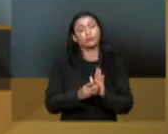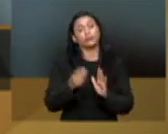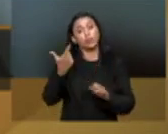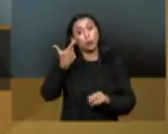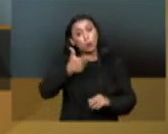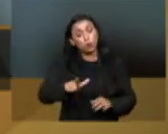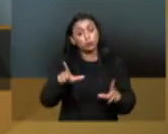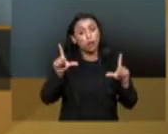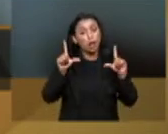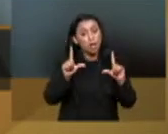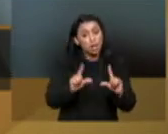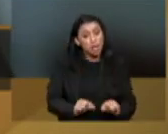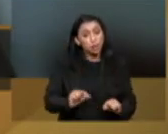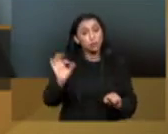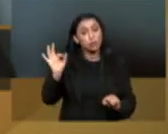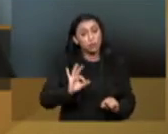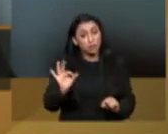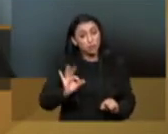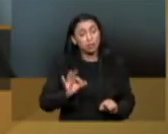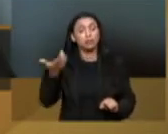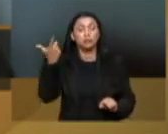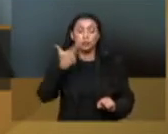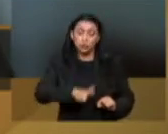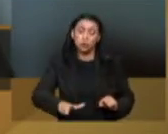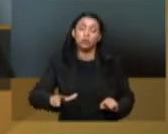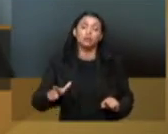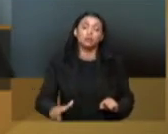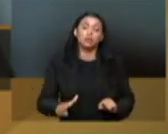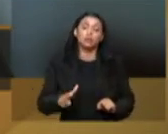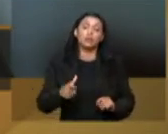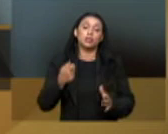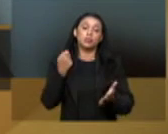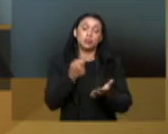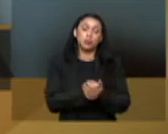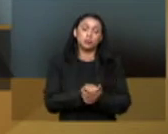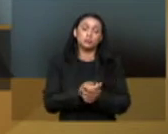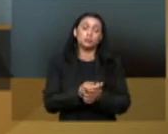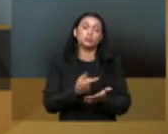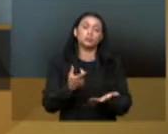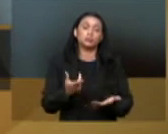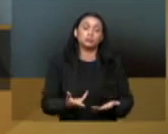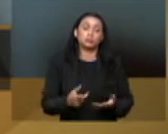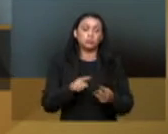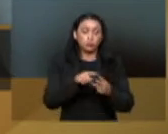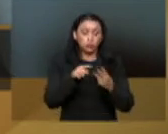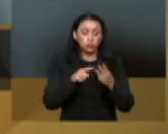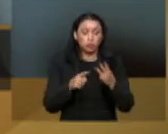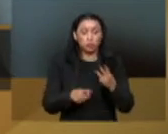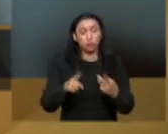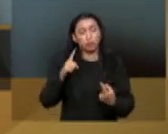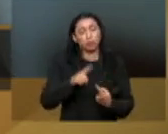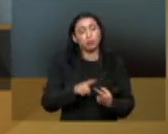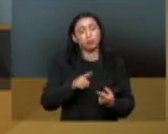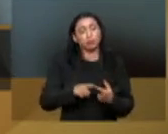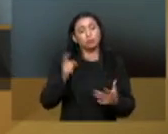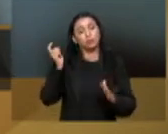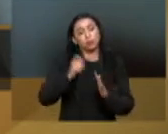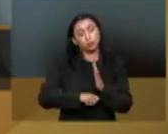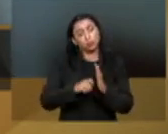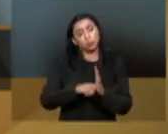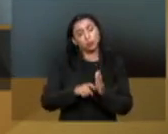9.112, reduziu as alíquotas, então, majoradas da contribuição ao PIS/PASEP e da COFINS, devidas por esses